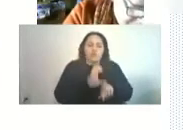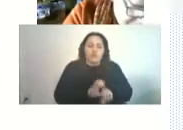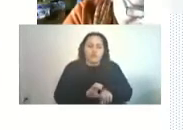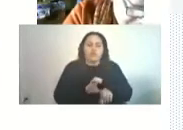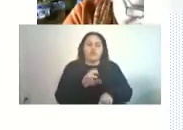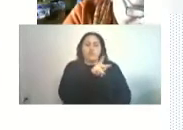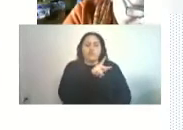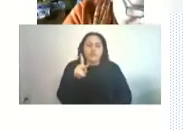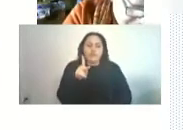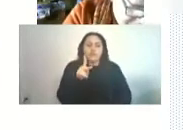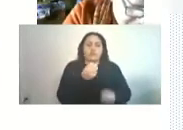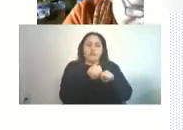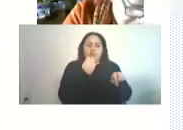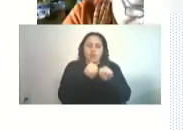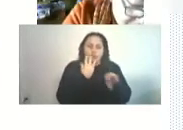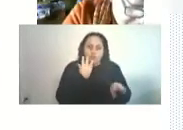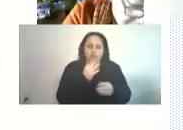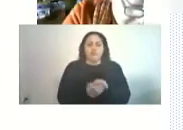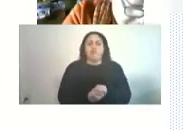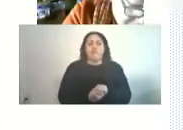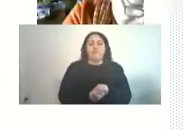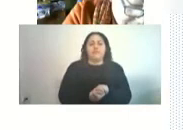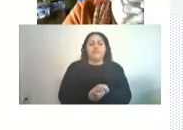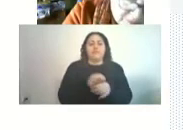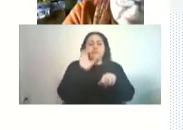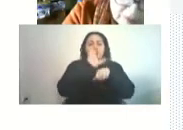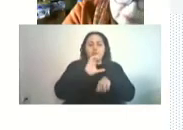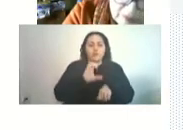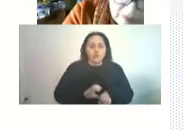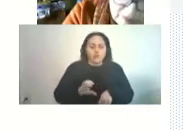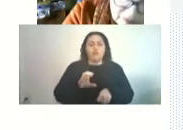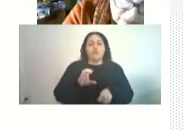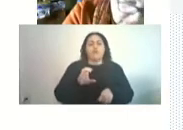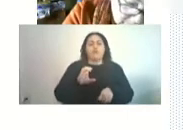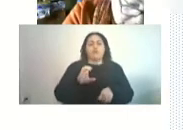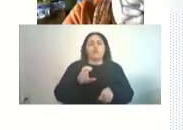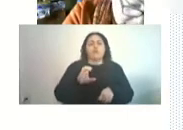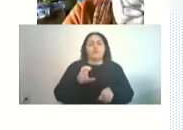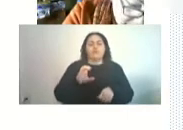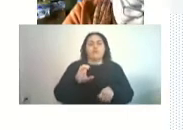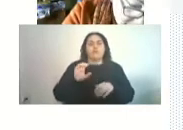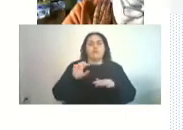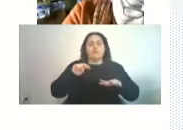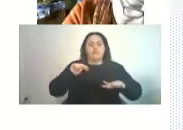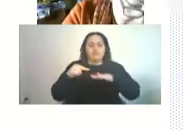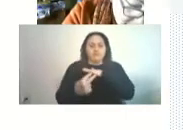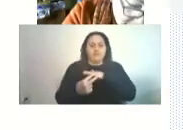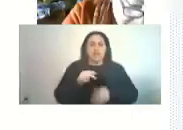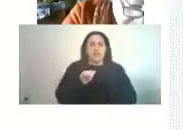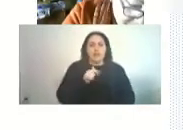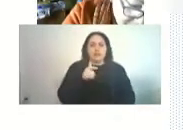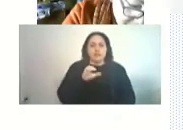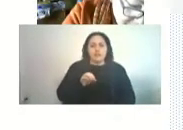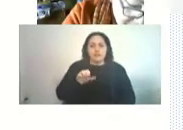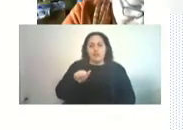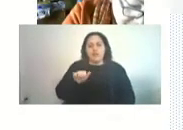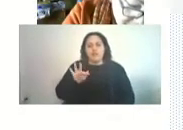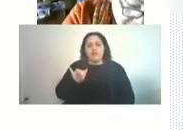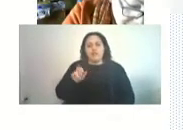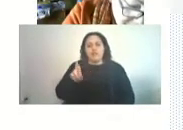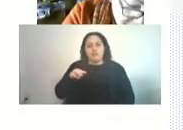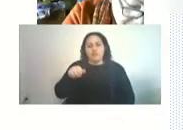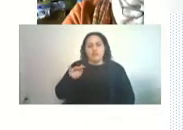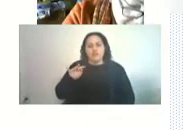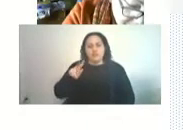EAD, curso de formação em ações afirmativas e diversidade na universidade, e o